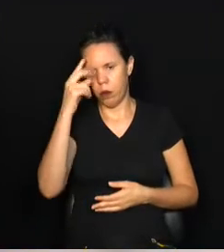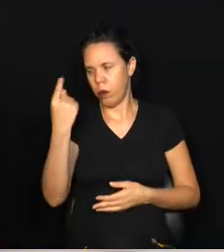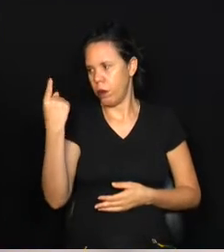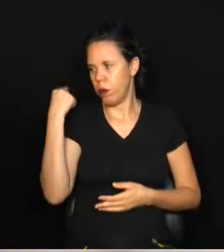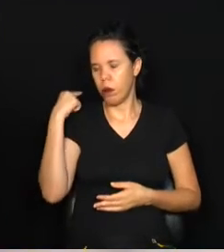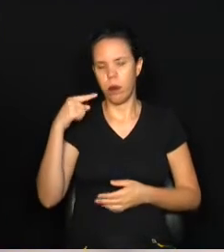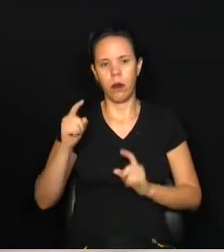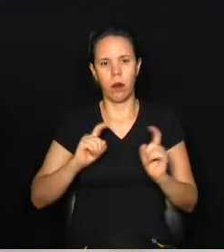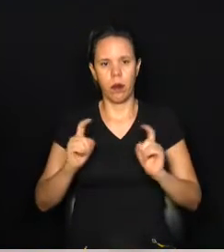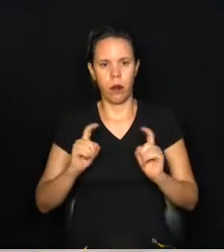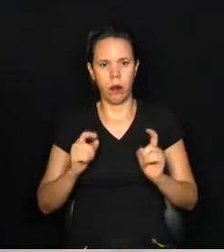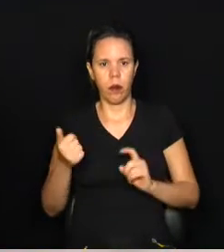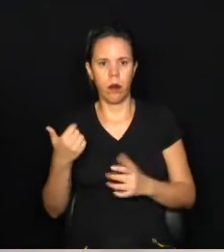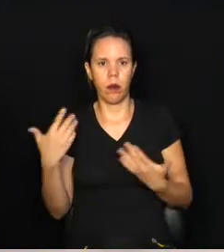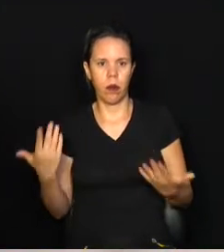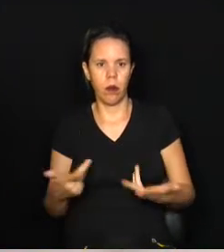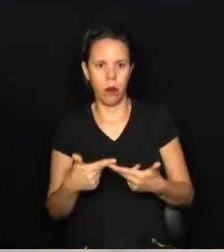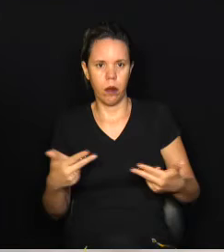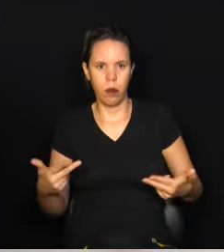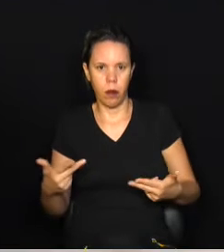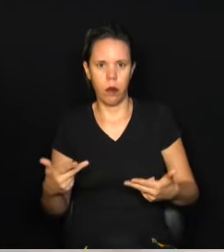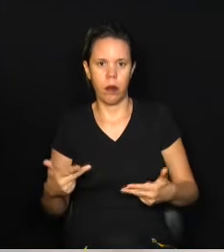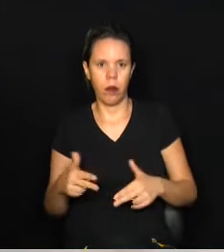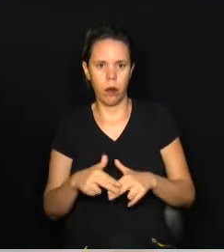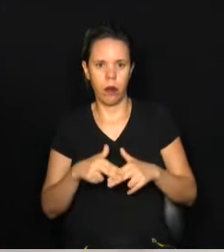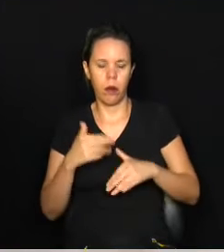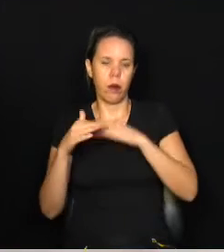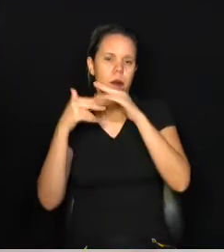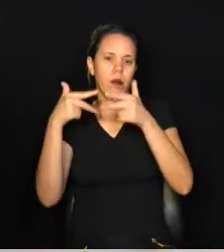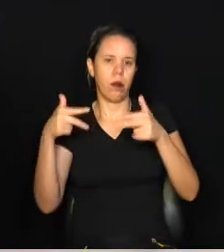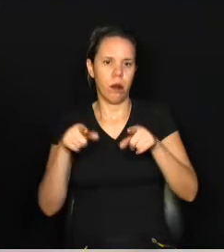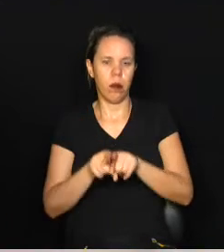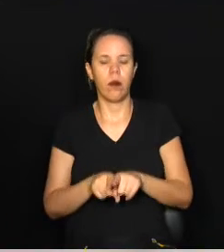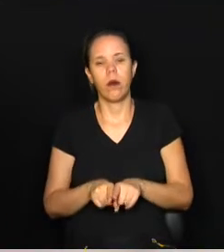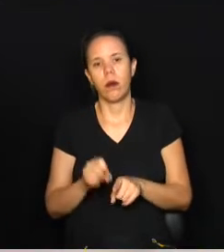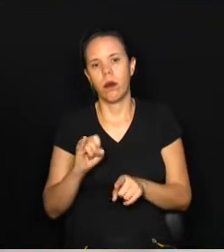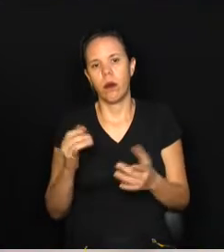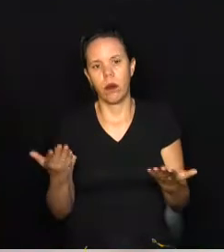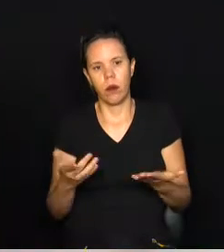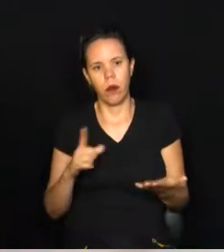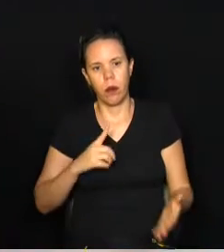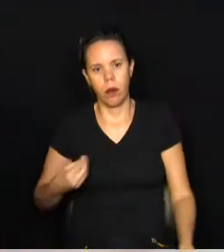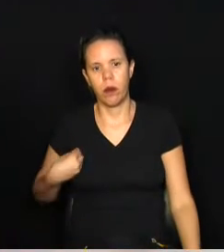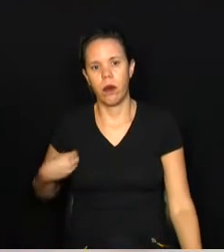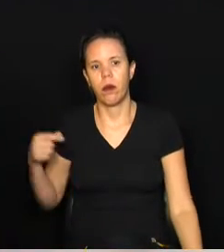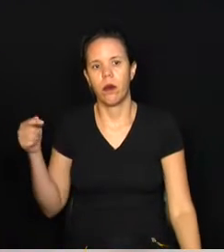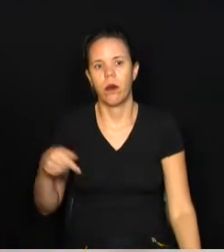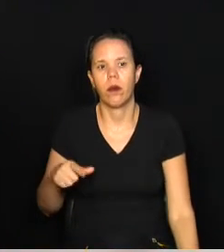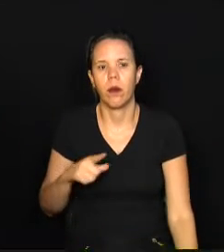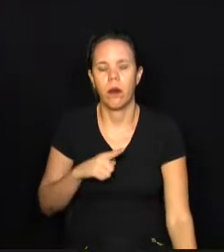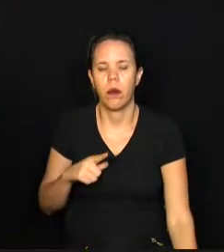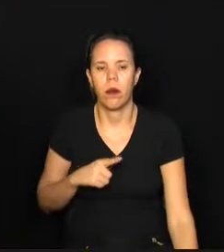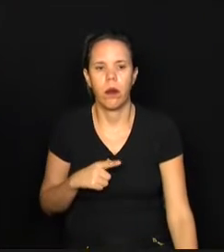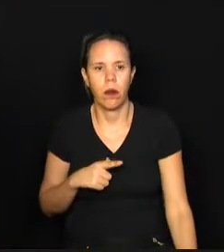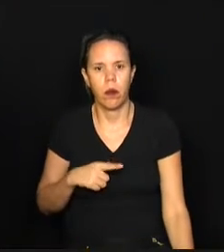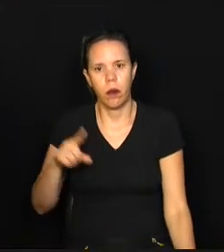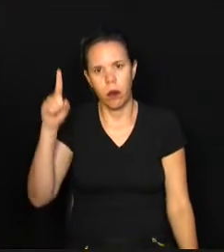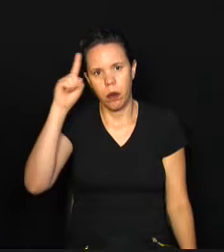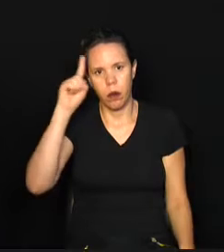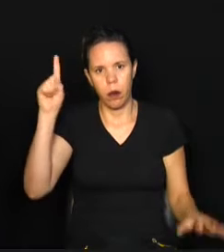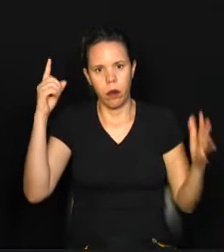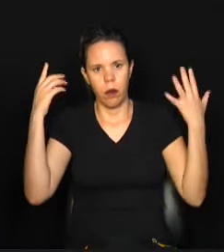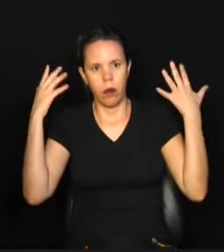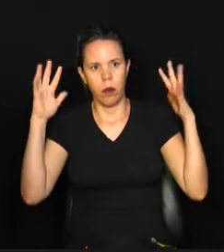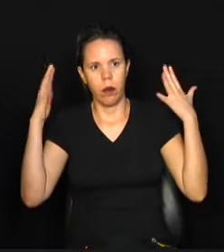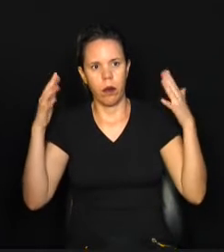primeiras reuniões. Então, as coisas elas se dão por construção. Se hoje nós estamos aqui, temos aí essa data comemorativa,